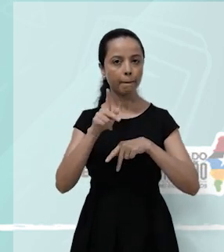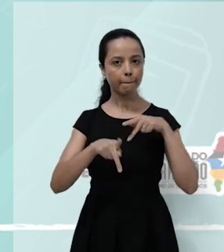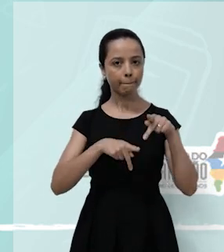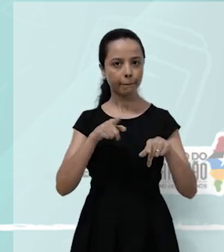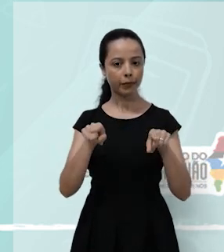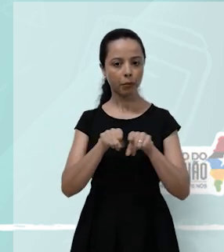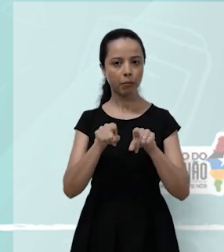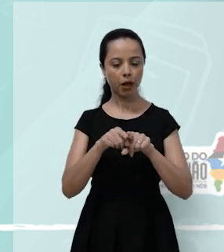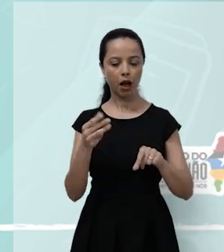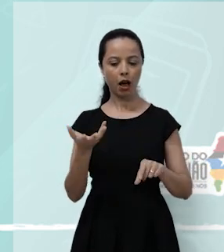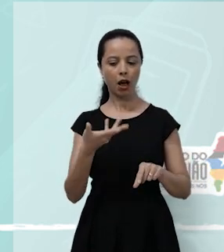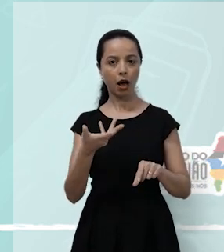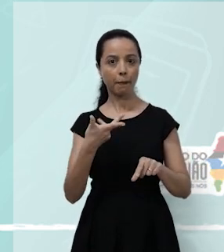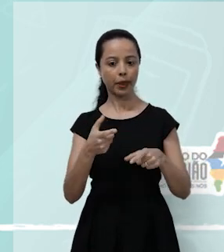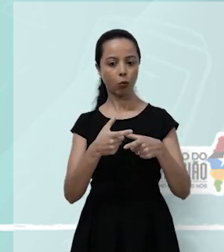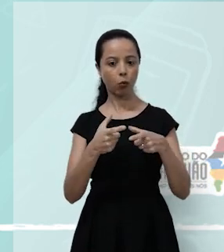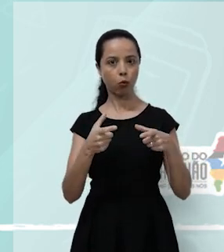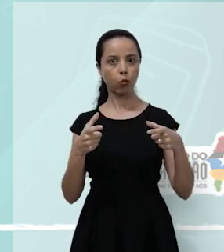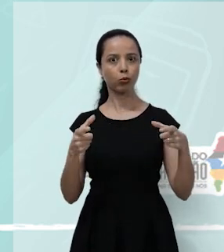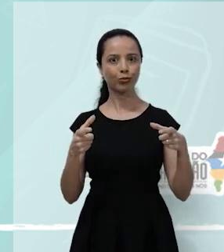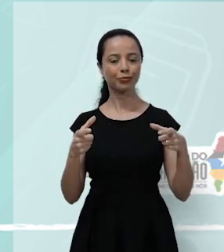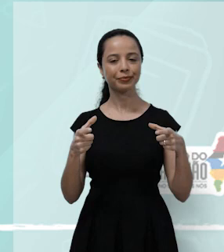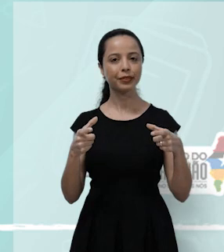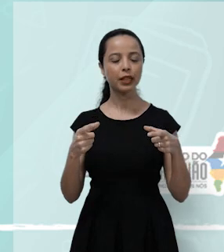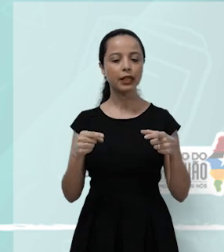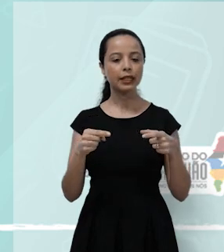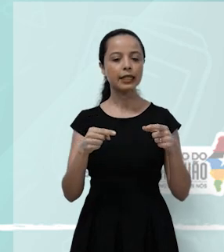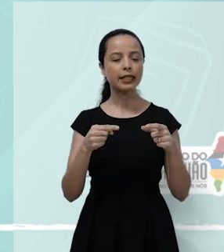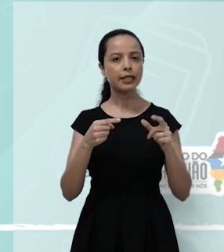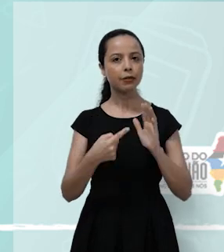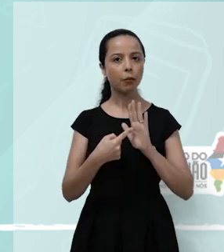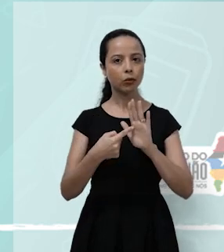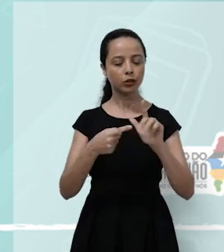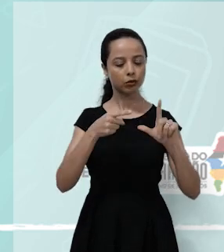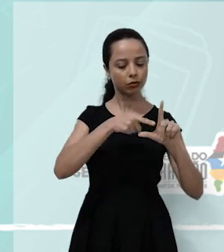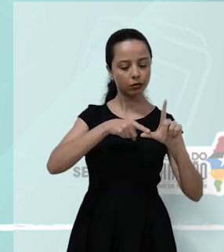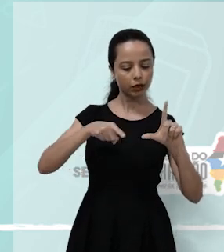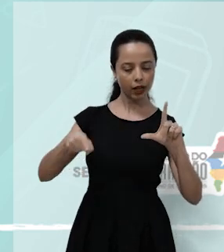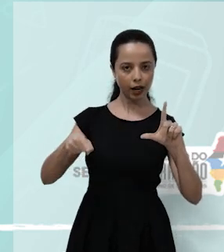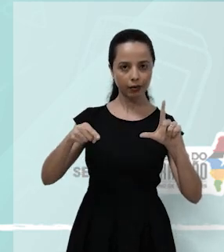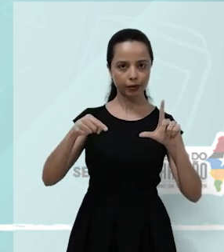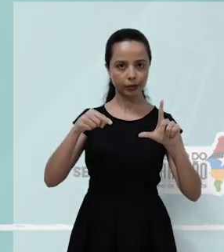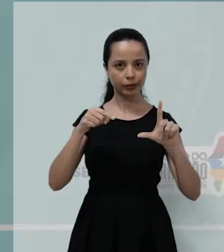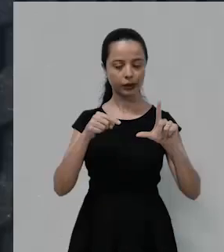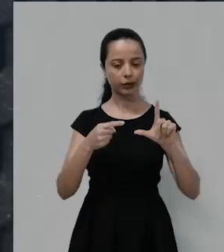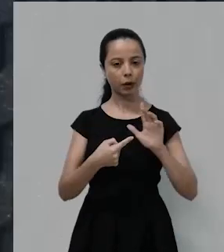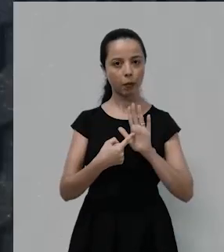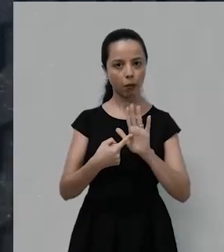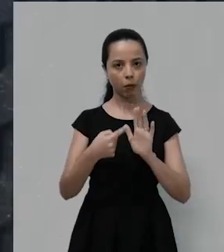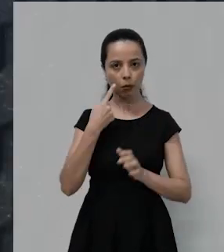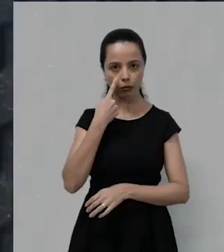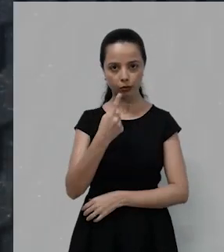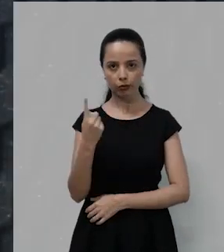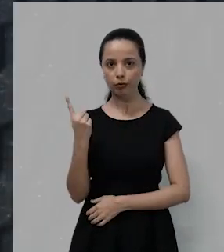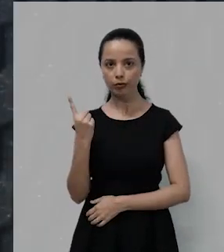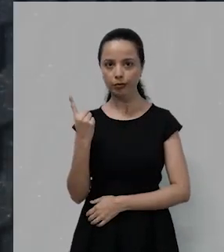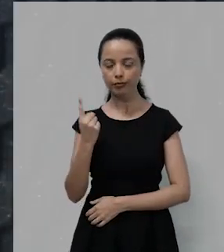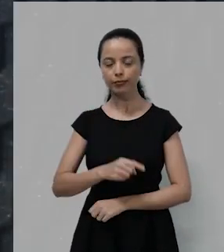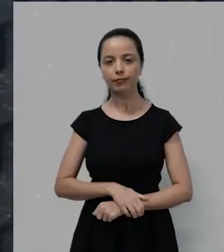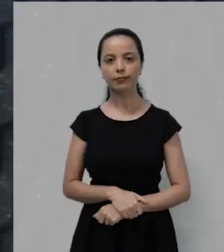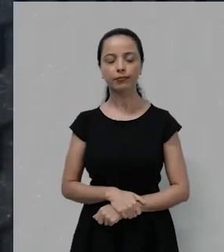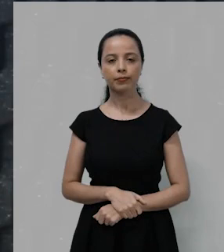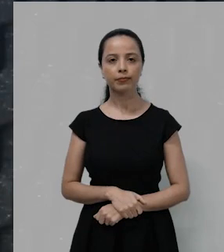de crescimento. Os gráficos abaixo representam os valores medidos. Esses aqui são os gráficos, pessoal. Ó.